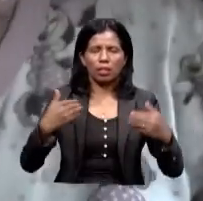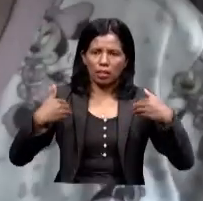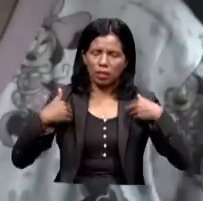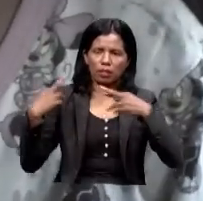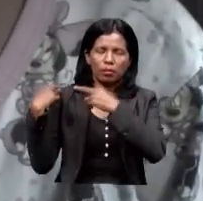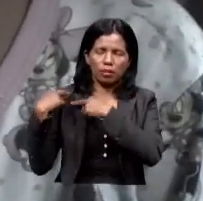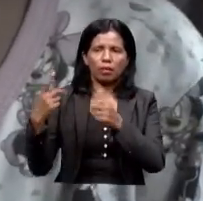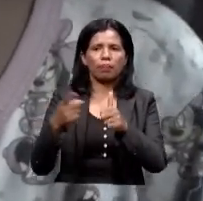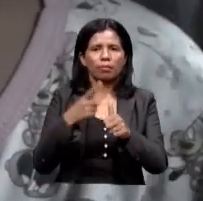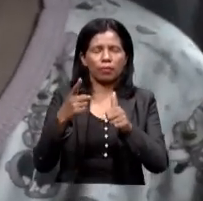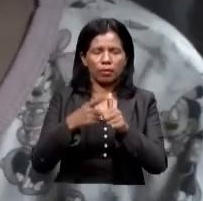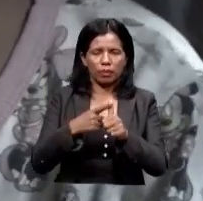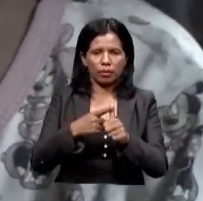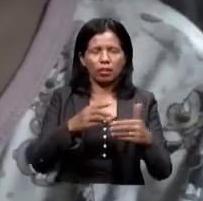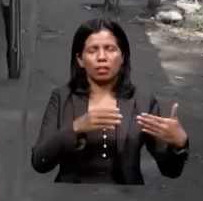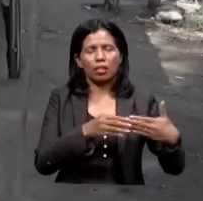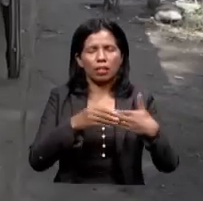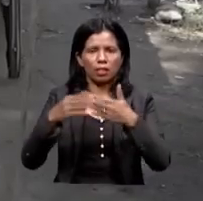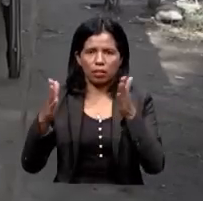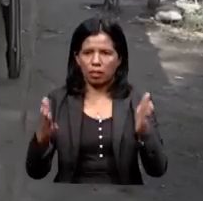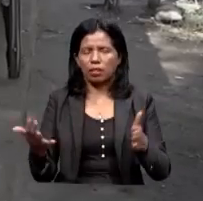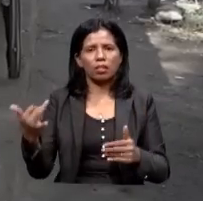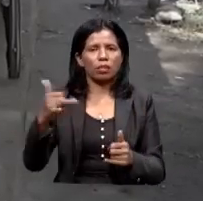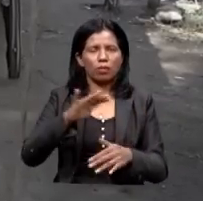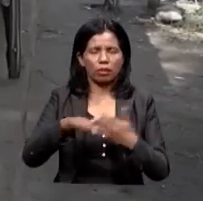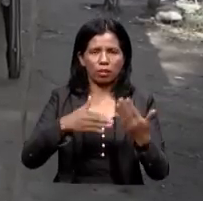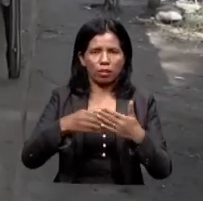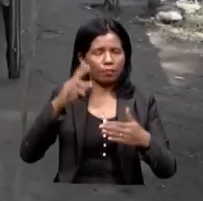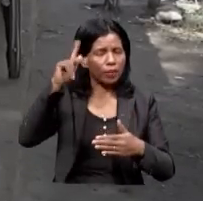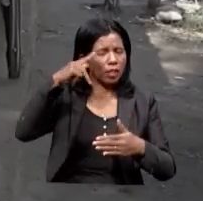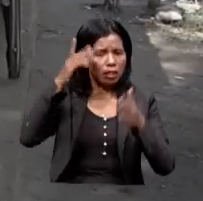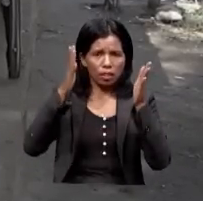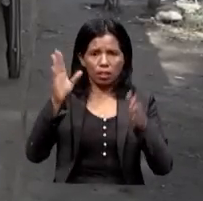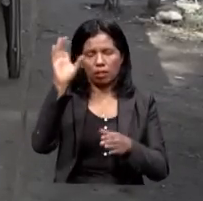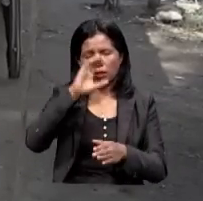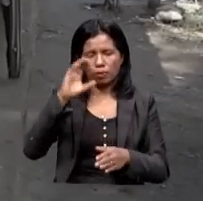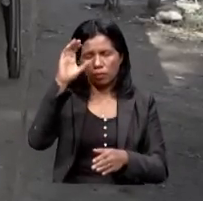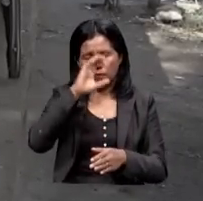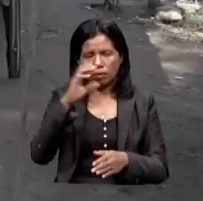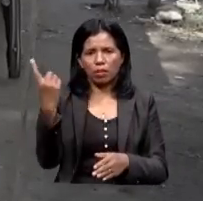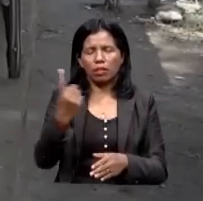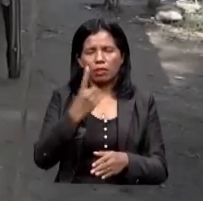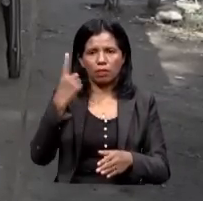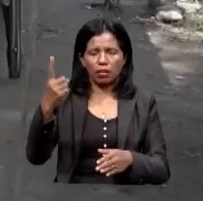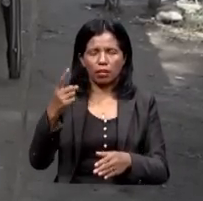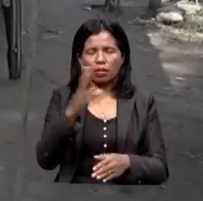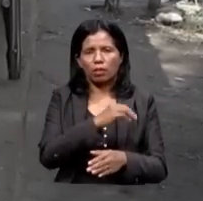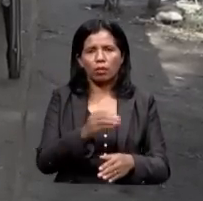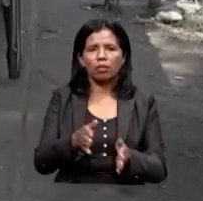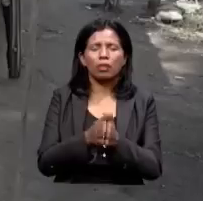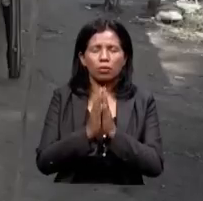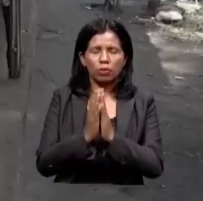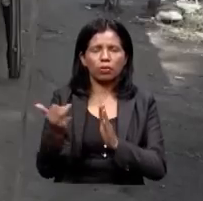responsabilidade primeiro ia ukon na insira. Politiko sira sempre buka razão oing-oing hode justifica